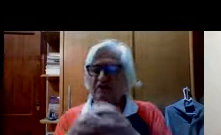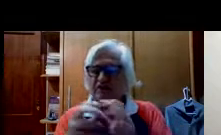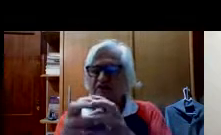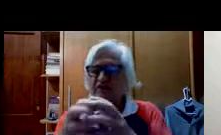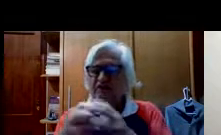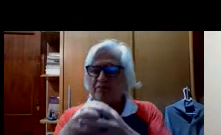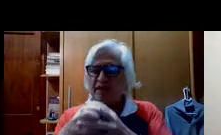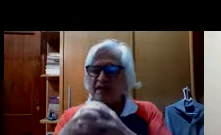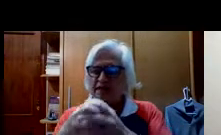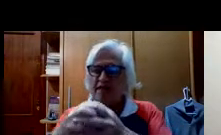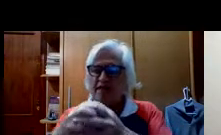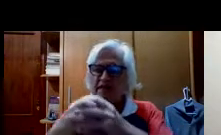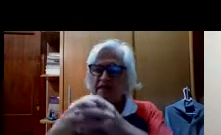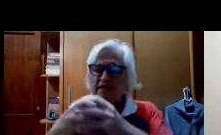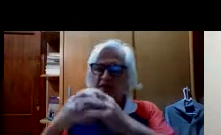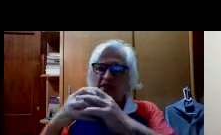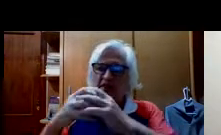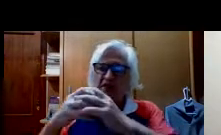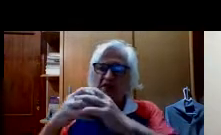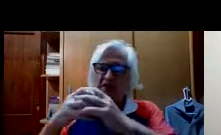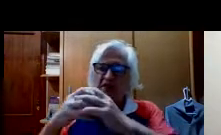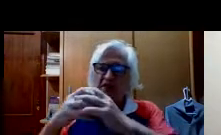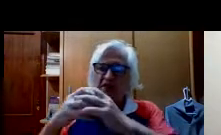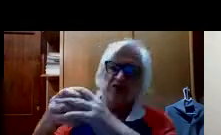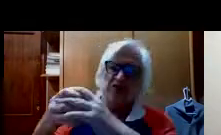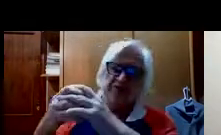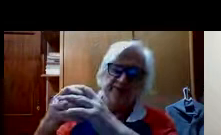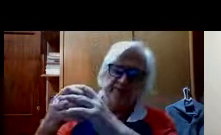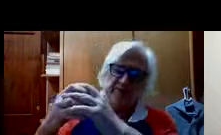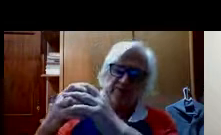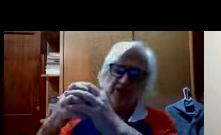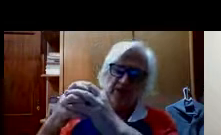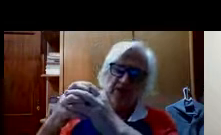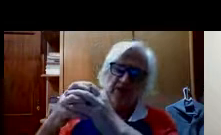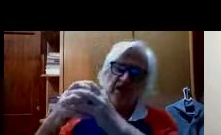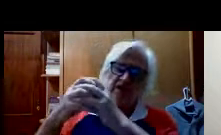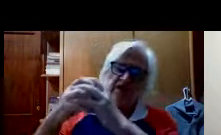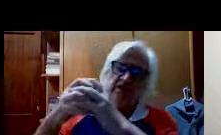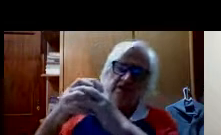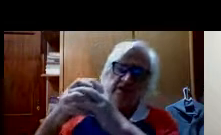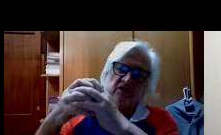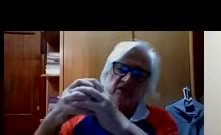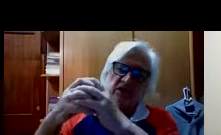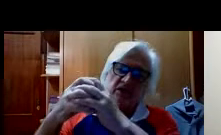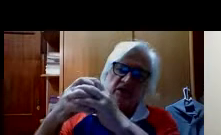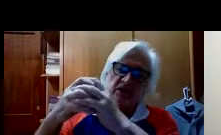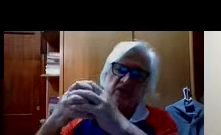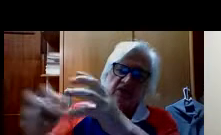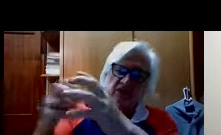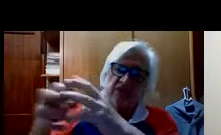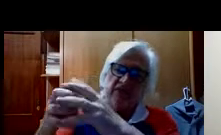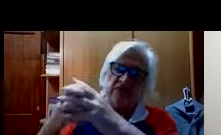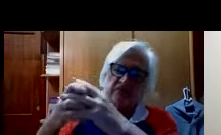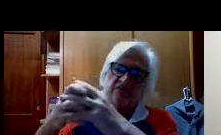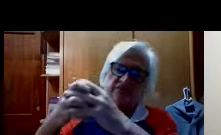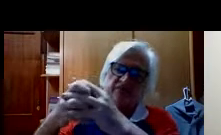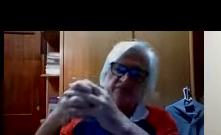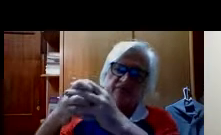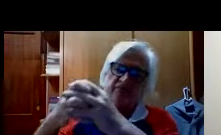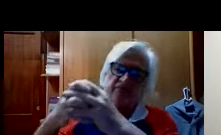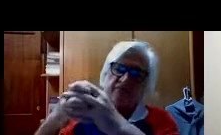aquele elétron está fazendo parte ali daquela molécula. E aí, se eu tenho uma molécula que tem